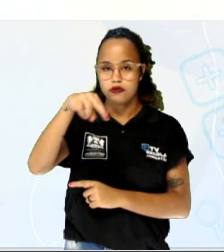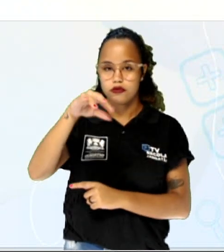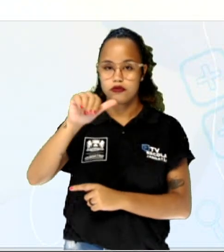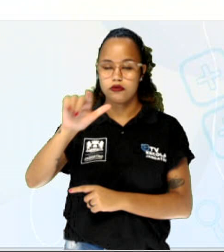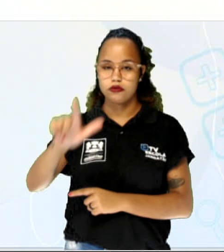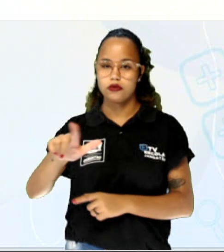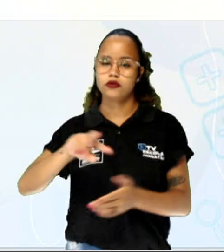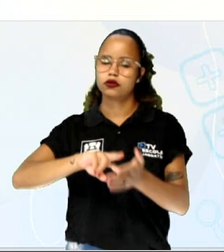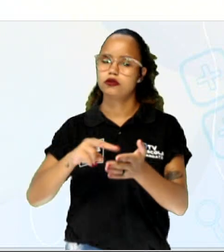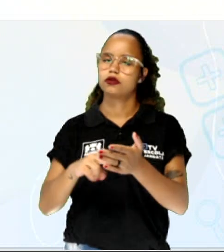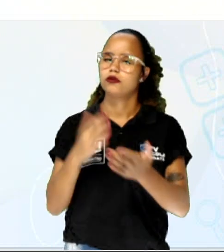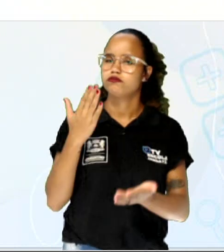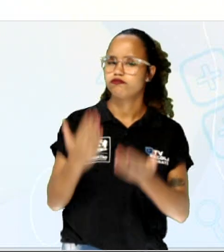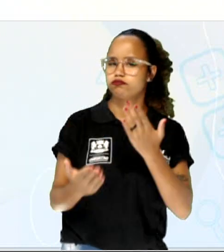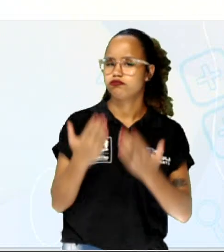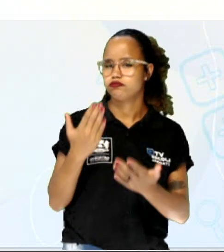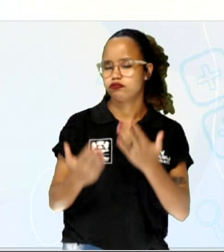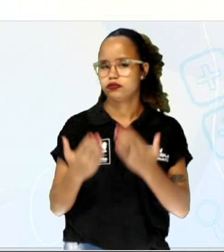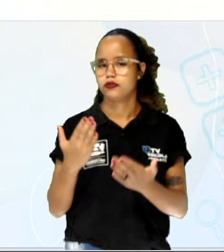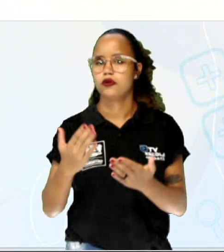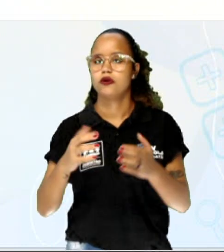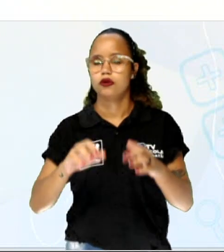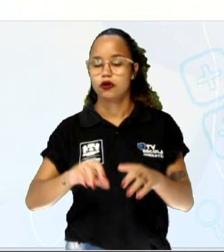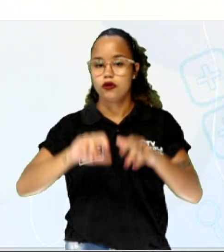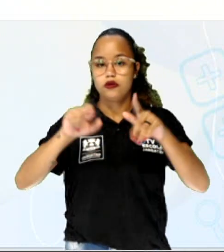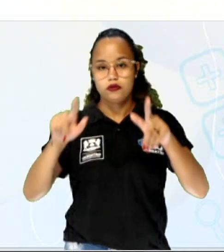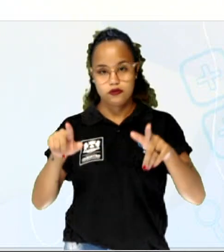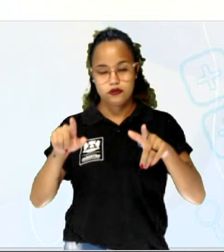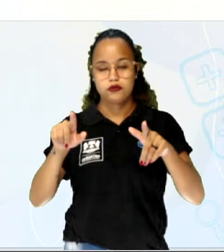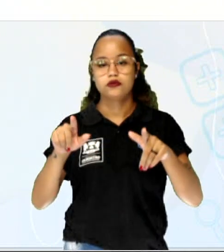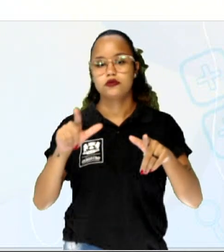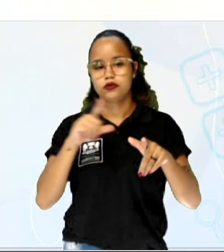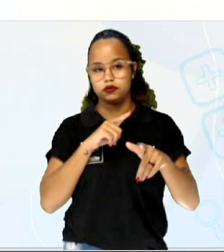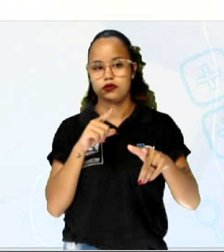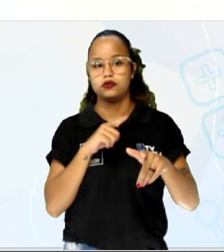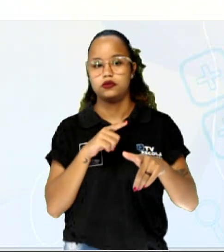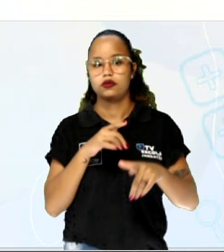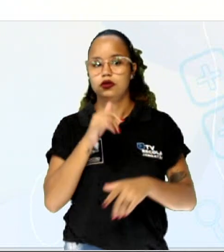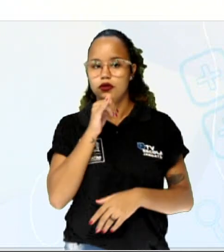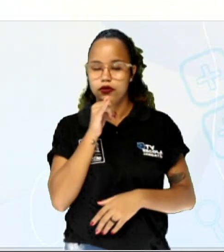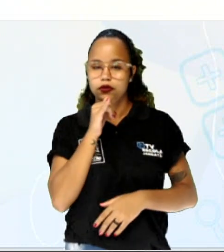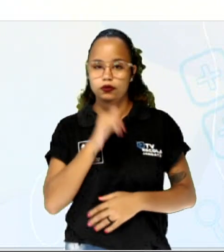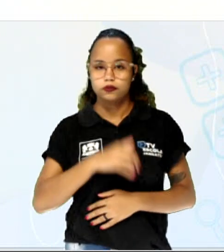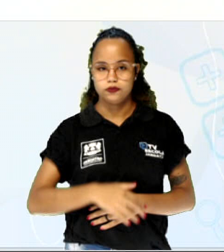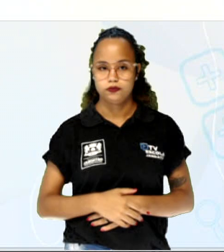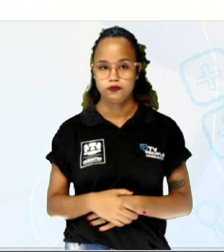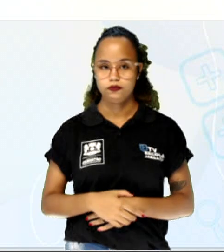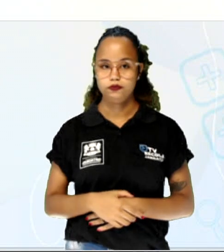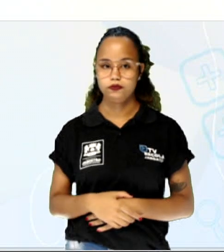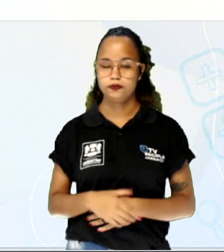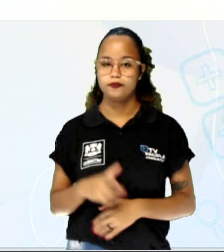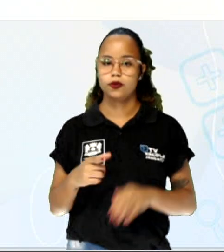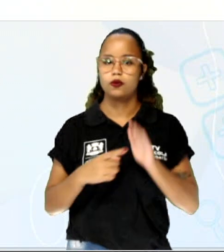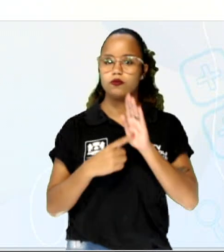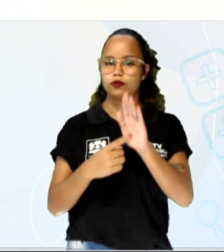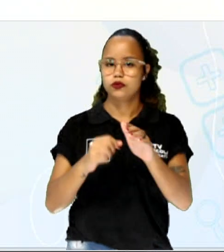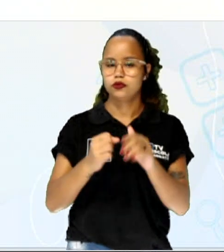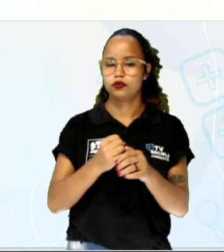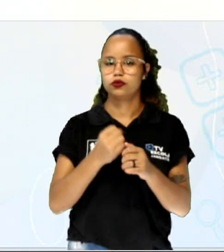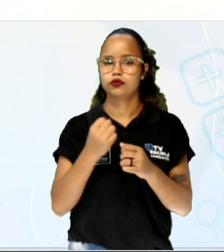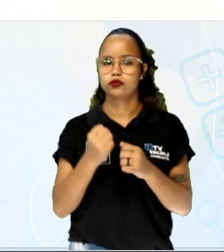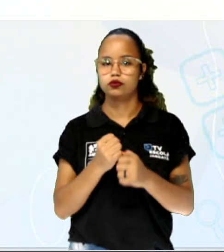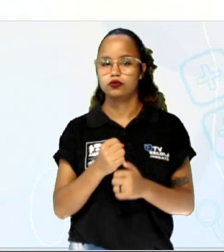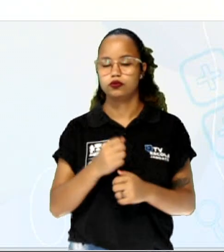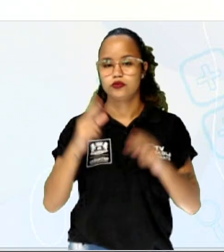comparar grandezas diferentes, né? Que é o que a gente pode ver aí, por exemplo, no gráfico, onde ele fala sobre os sintomas apresentados